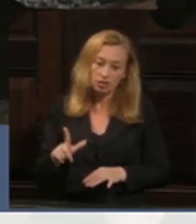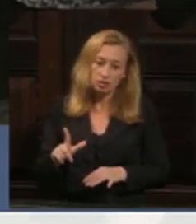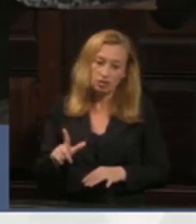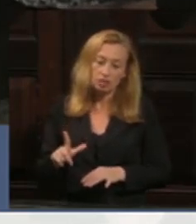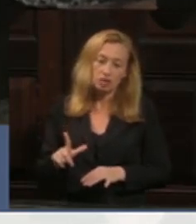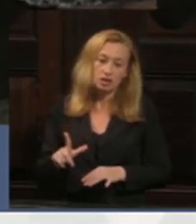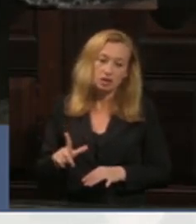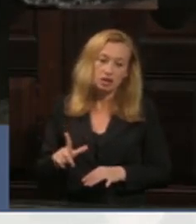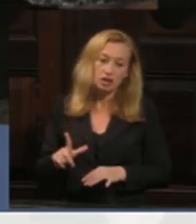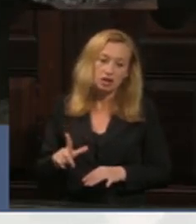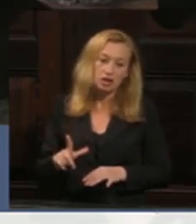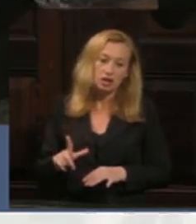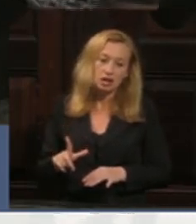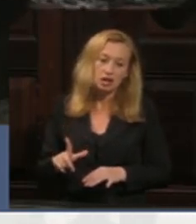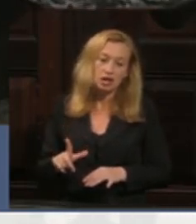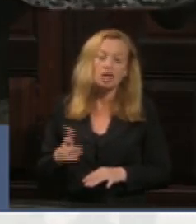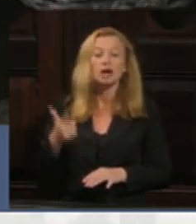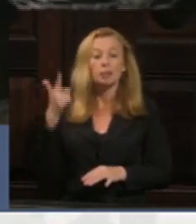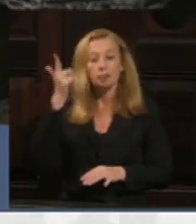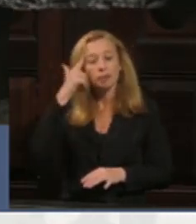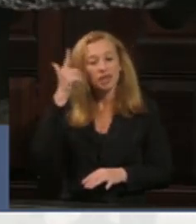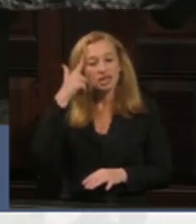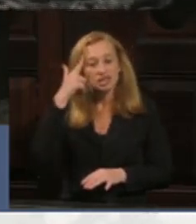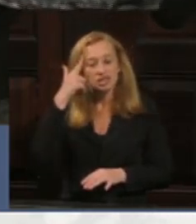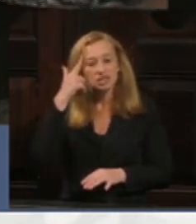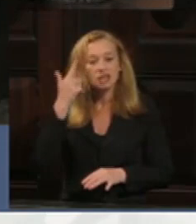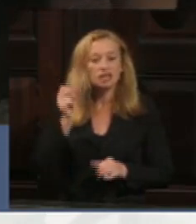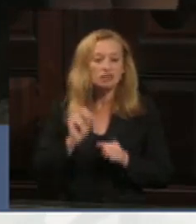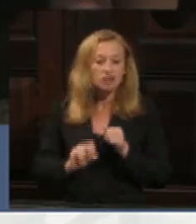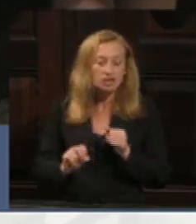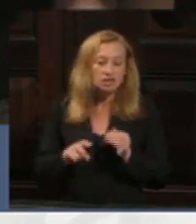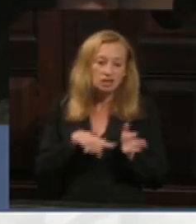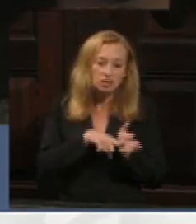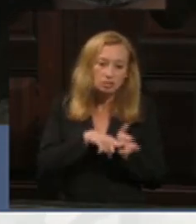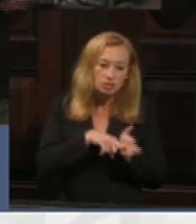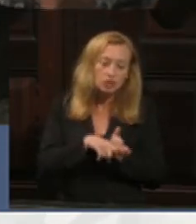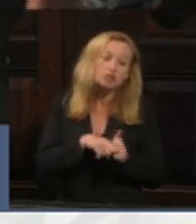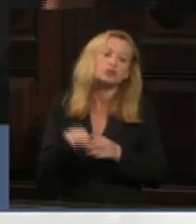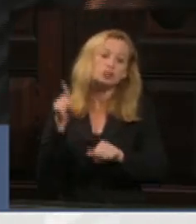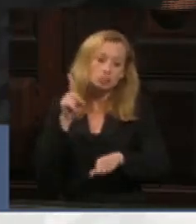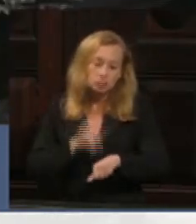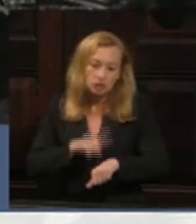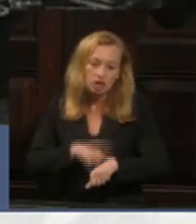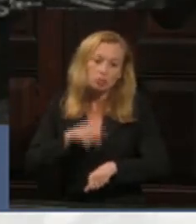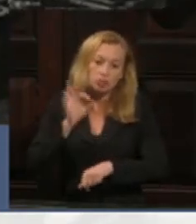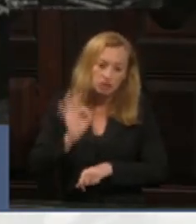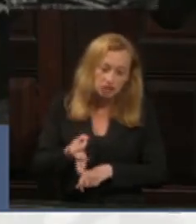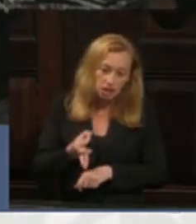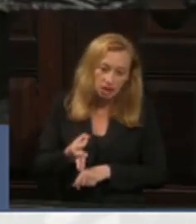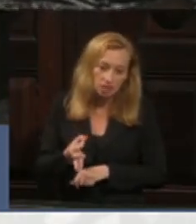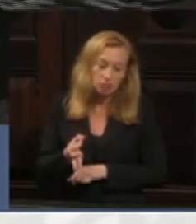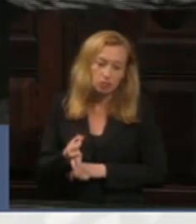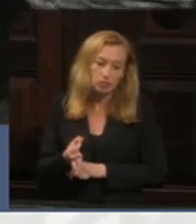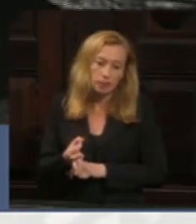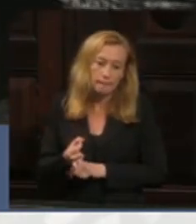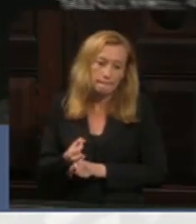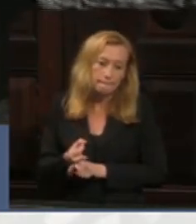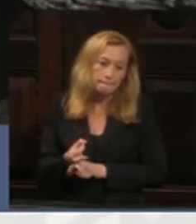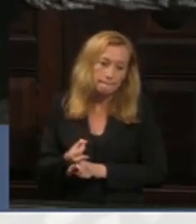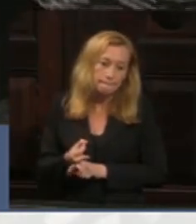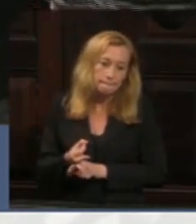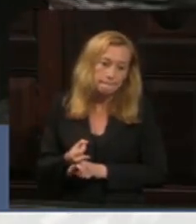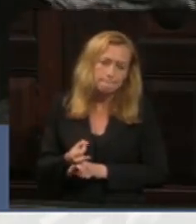antiga, pensa em fazer a investigação no tempo oportuno. Não houve mamãezada, não